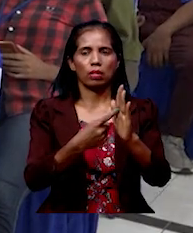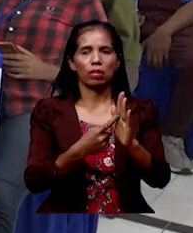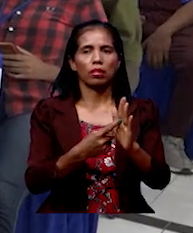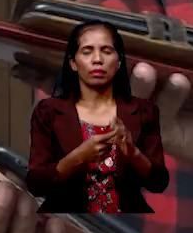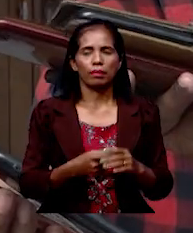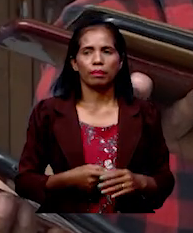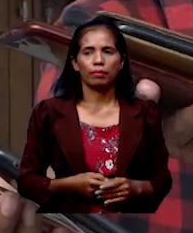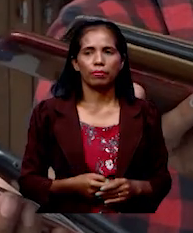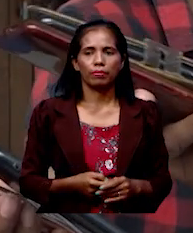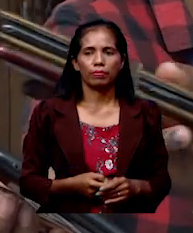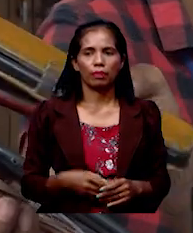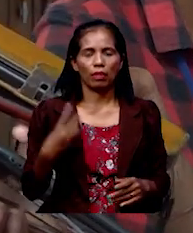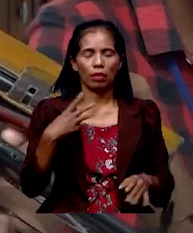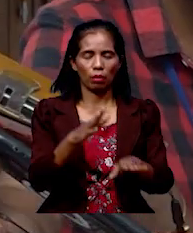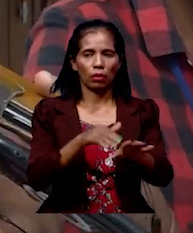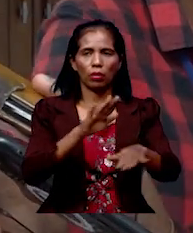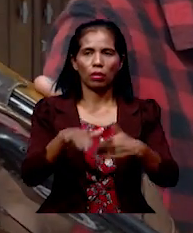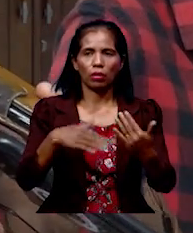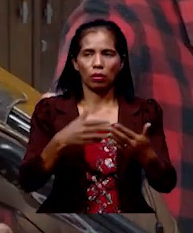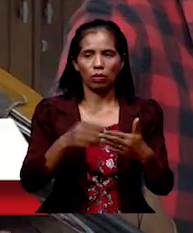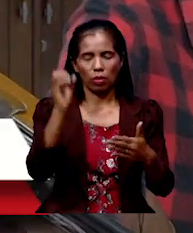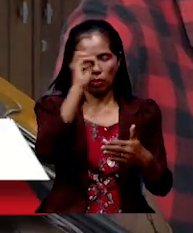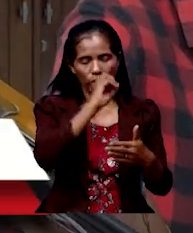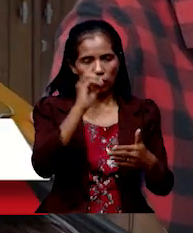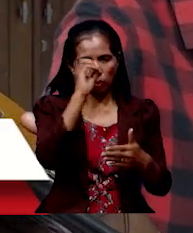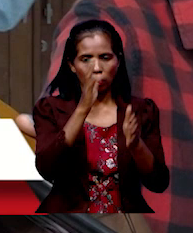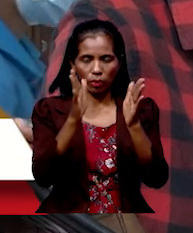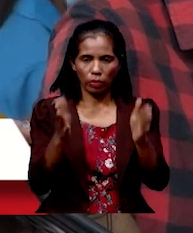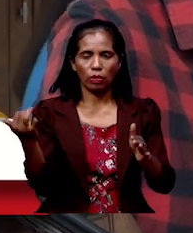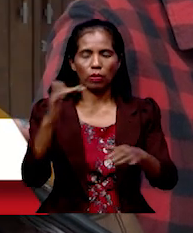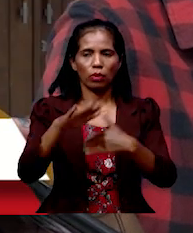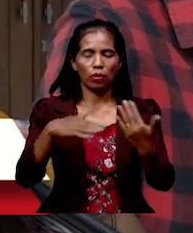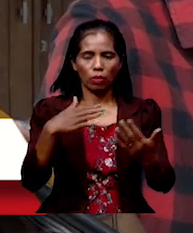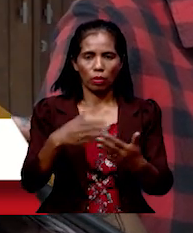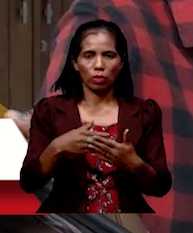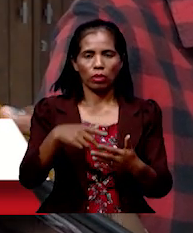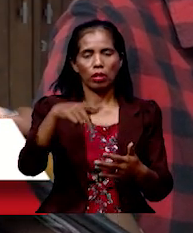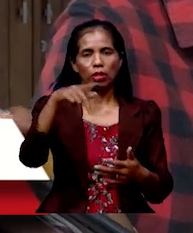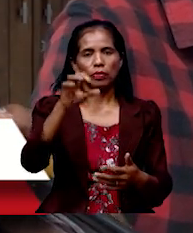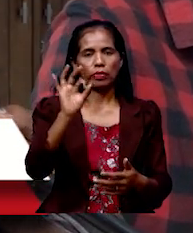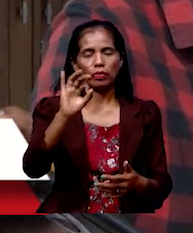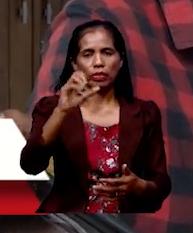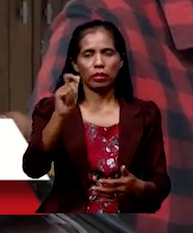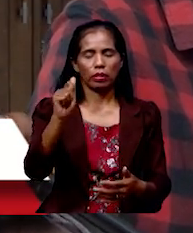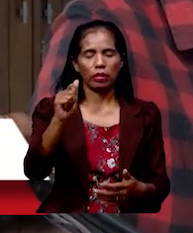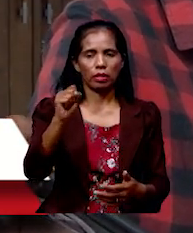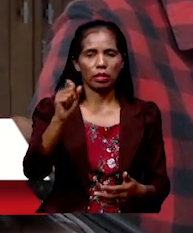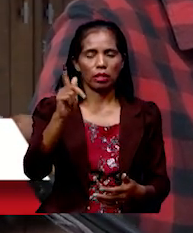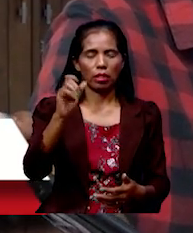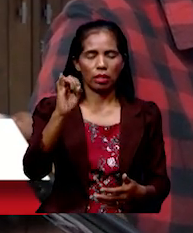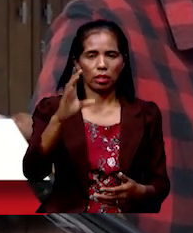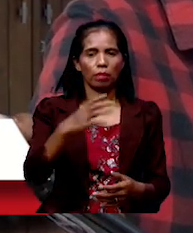ne. Convida a parte de todos, observadores, fiscais sira, Comandante Geral